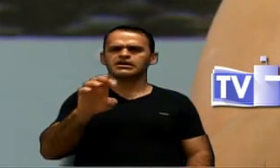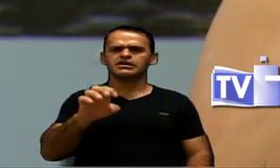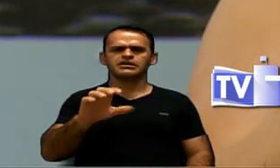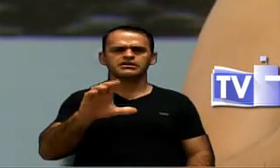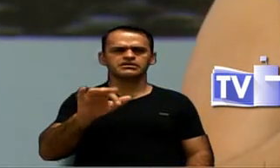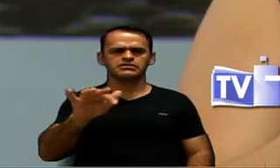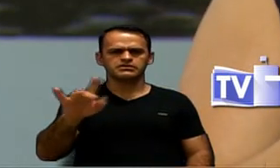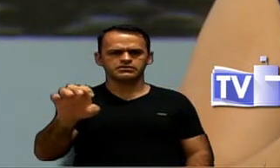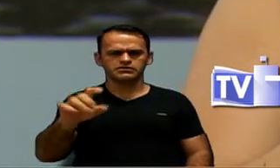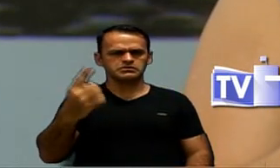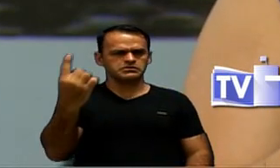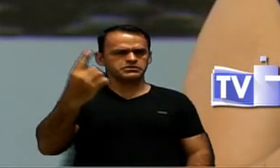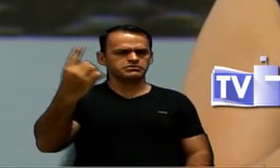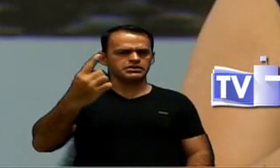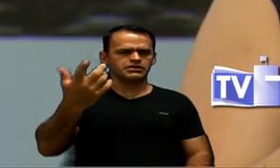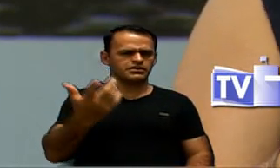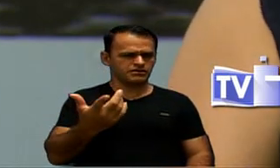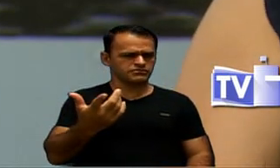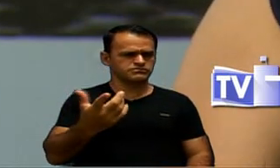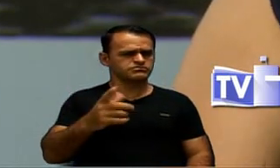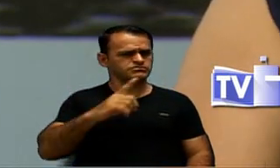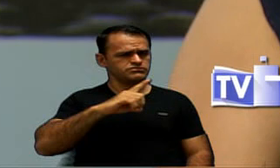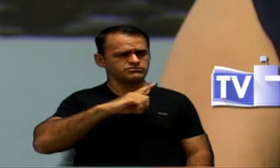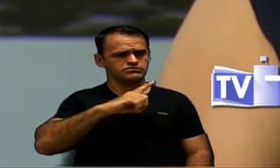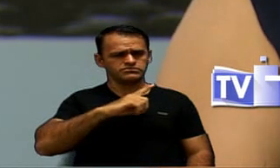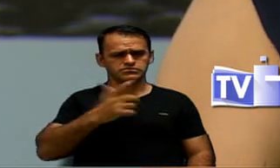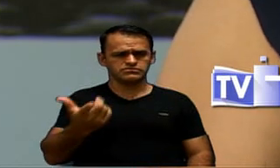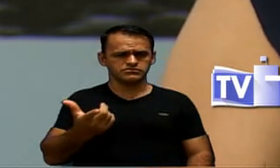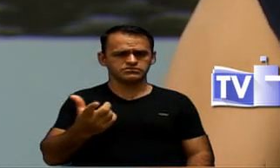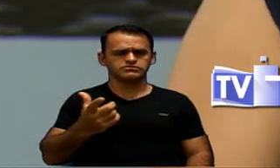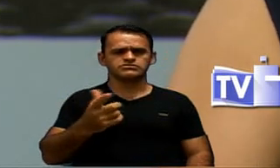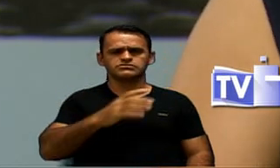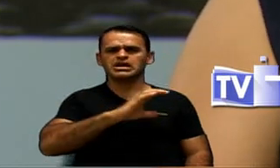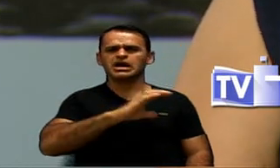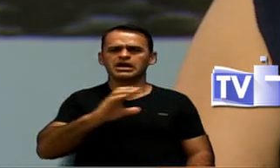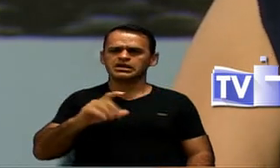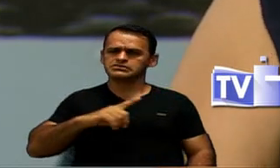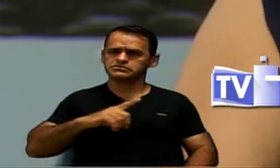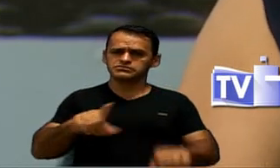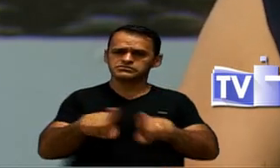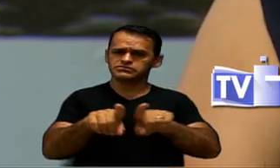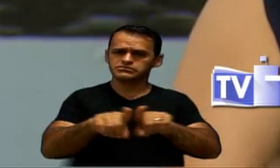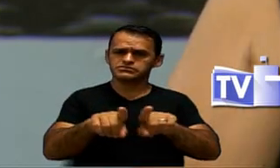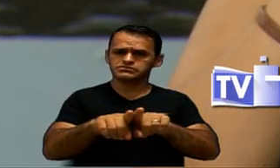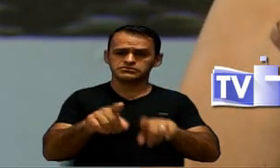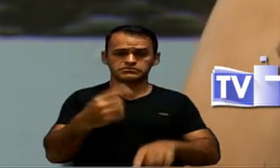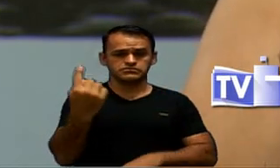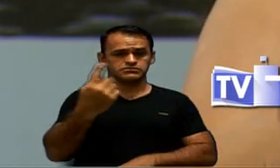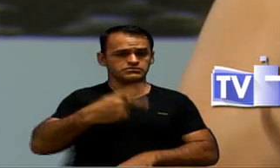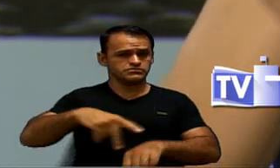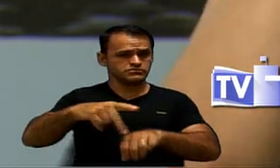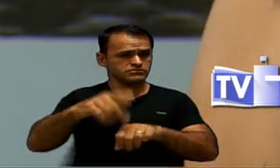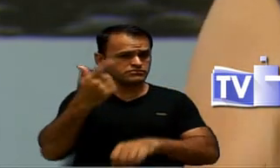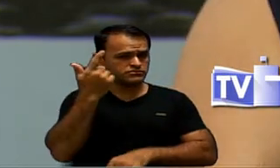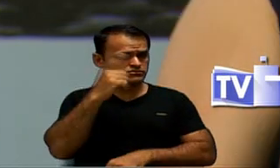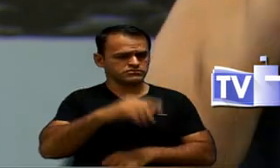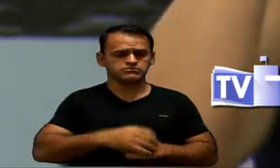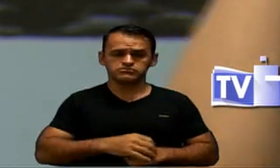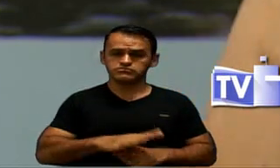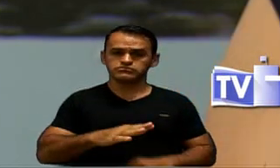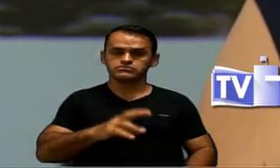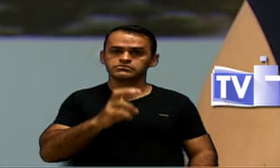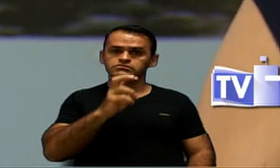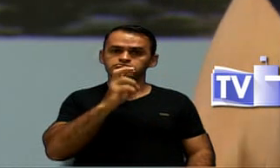primeiro, né? Em Manaus, né? E também no Canadá, se eu não me engano, que foi o primeiro país. Porém,